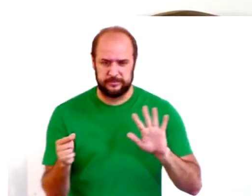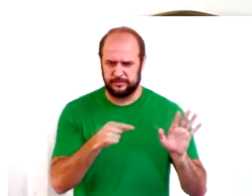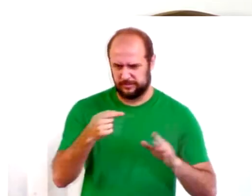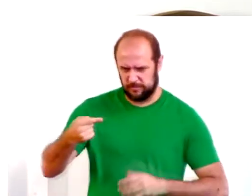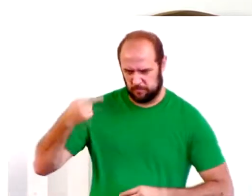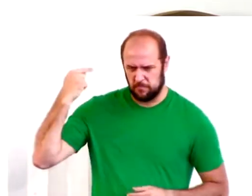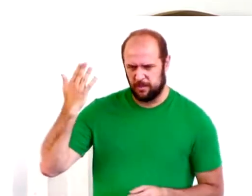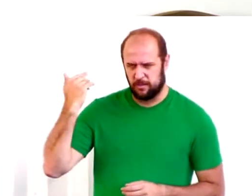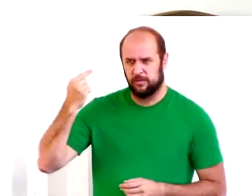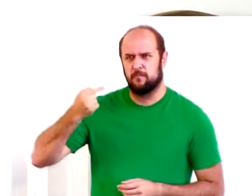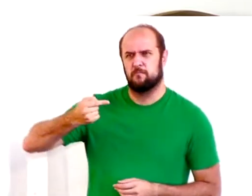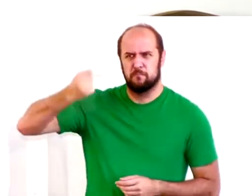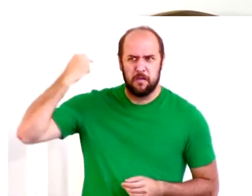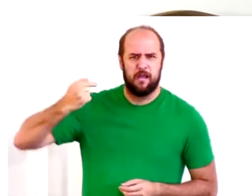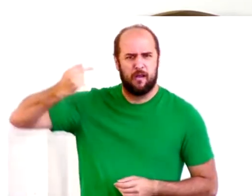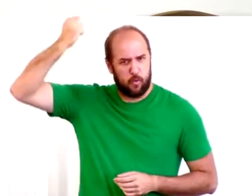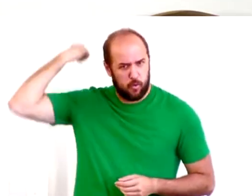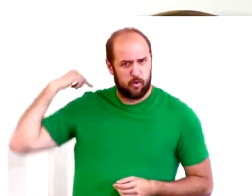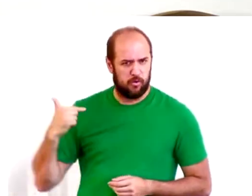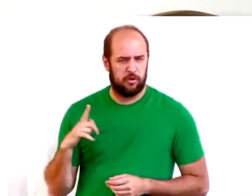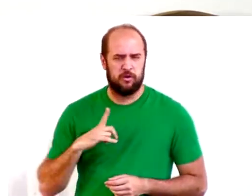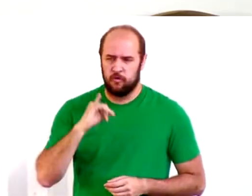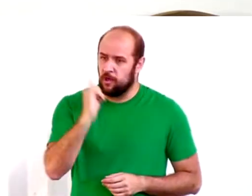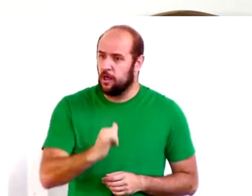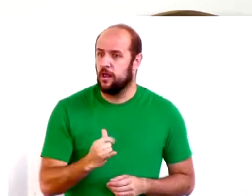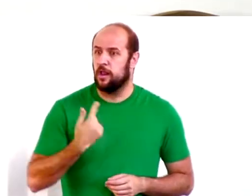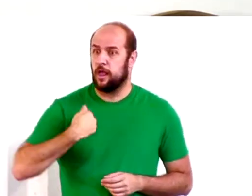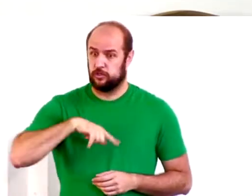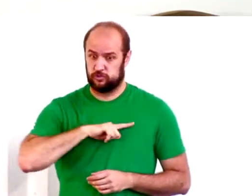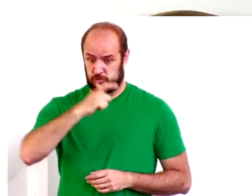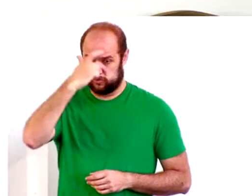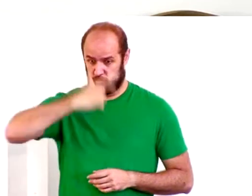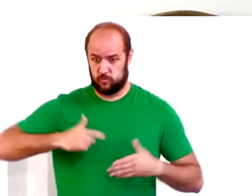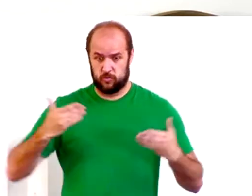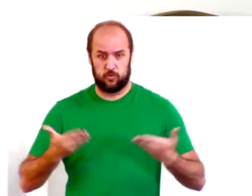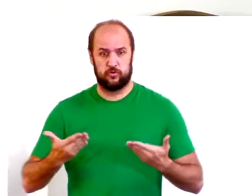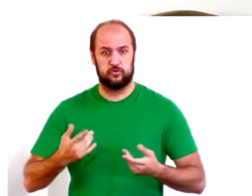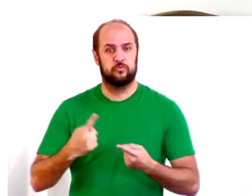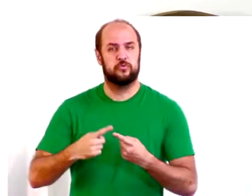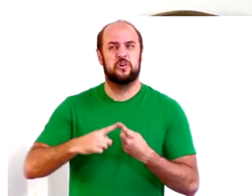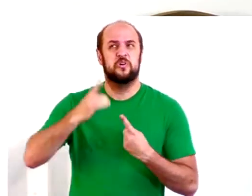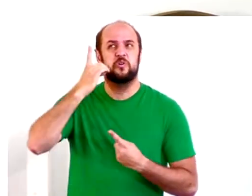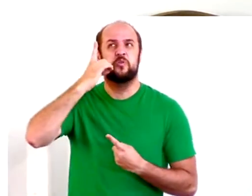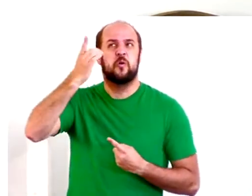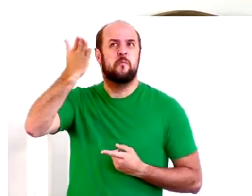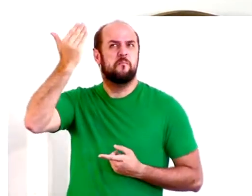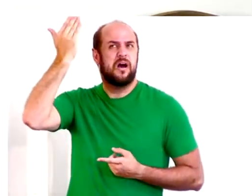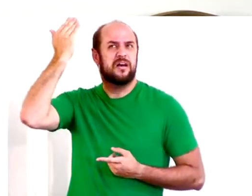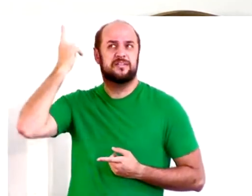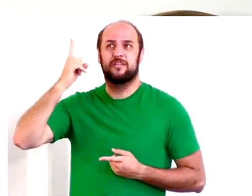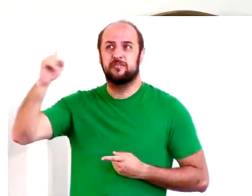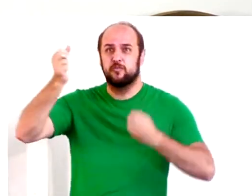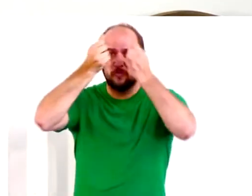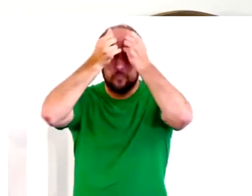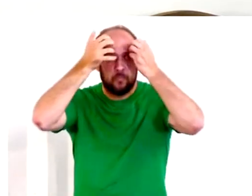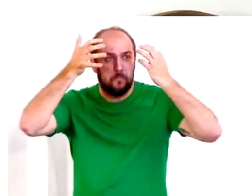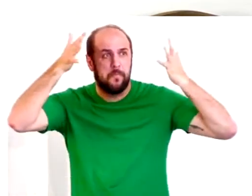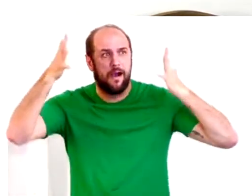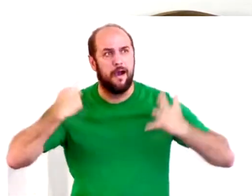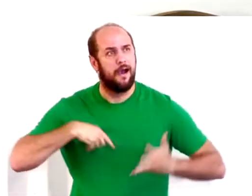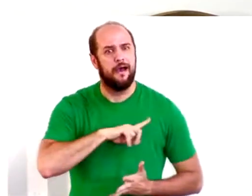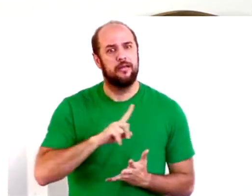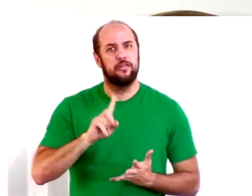passada ou retrasada. Nós somos o que somos hoje, porque um dia Deus nos transformou e nos deu entendimento para que